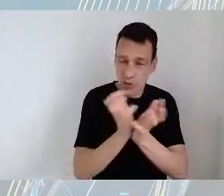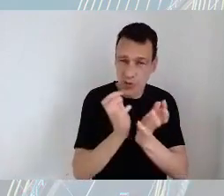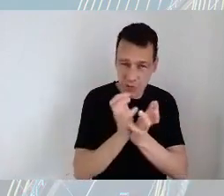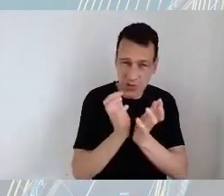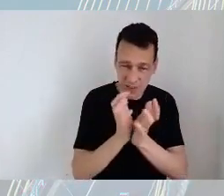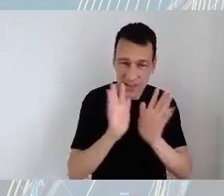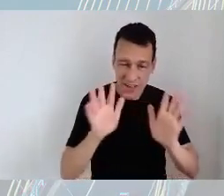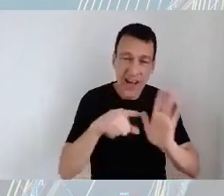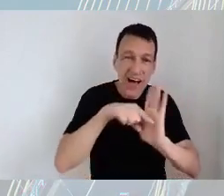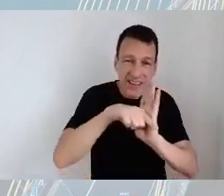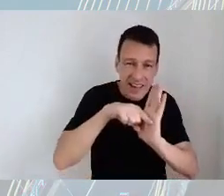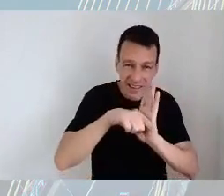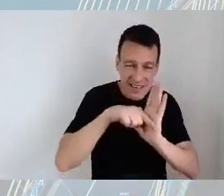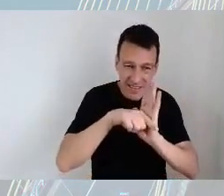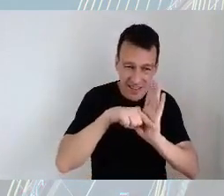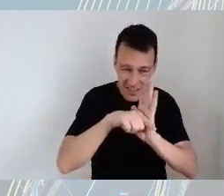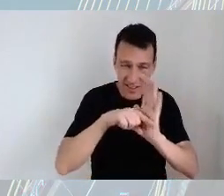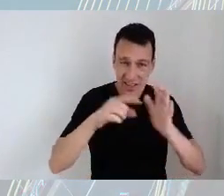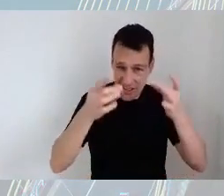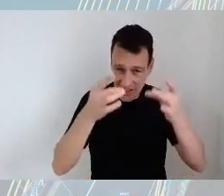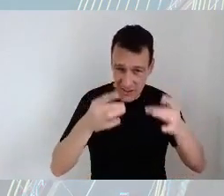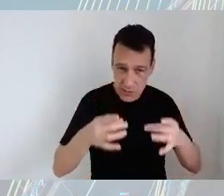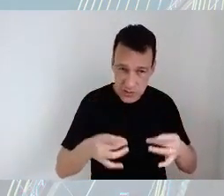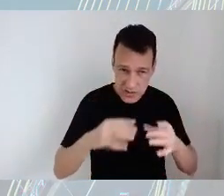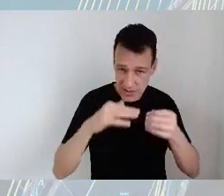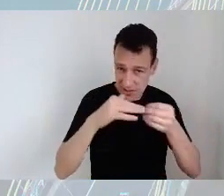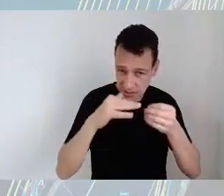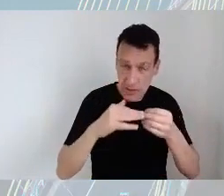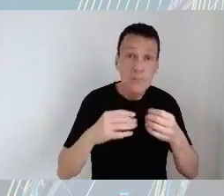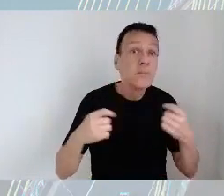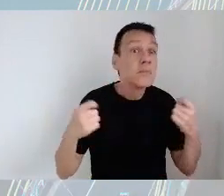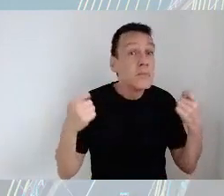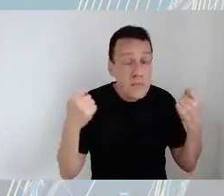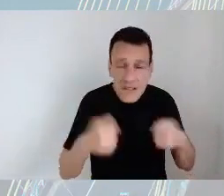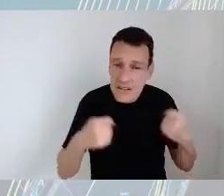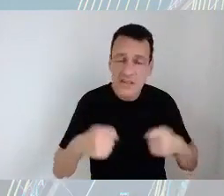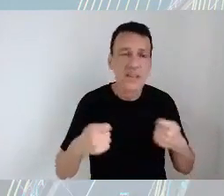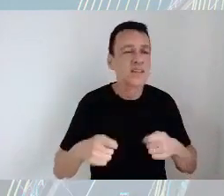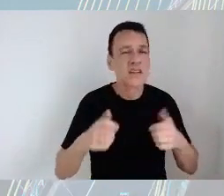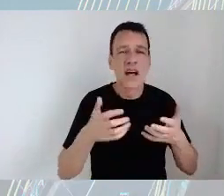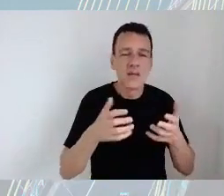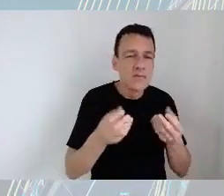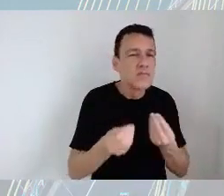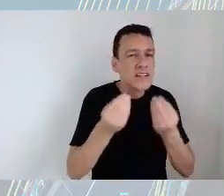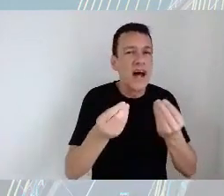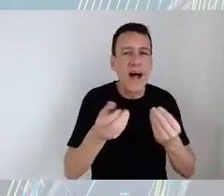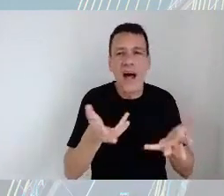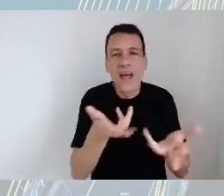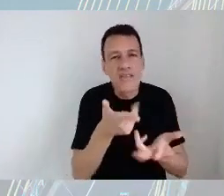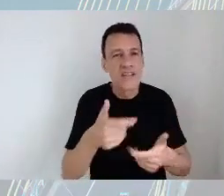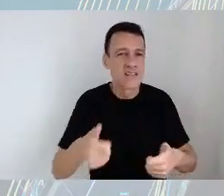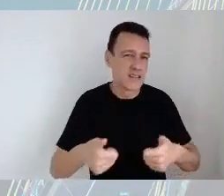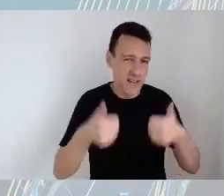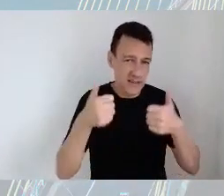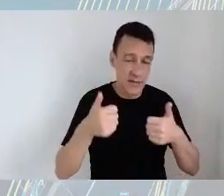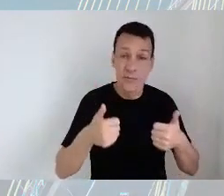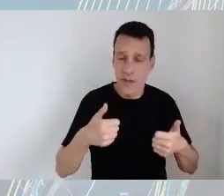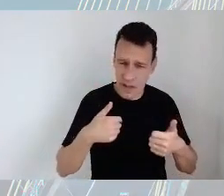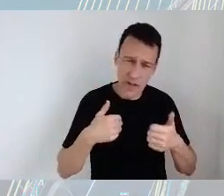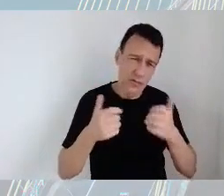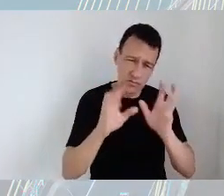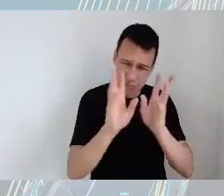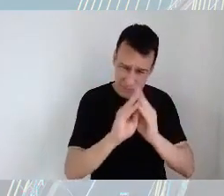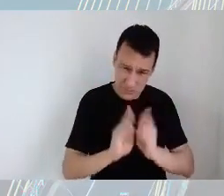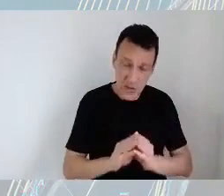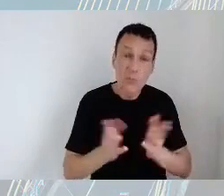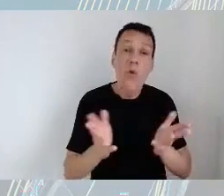da operação do banco para gerar eficiência, né? Então, eu falei um pouquinho aqui, mas basicamente aqui como os times estão distribuídos hoje, né? A gente tem o